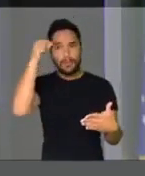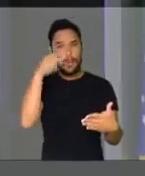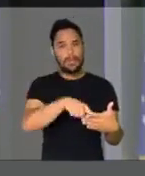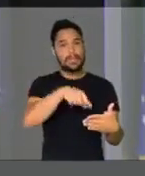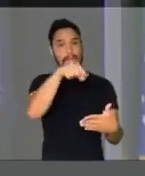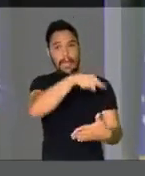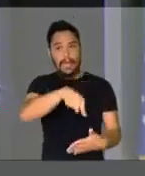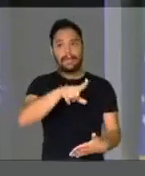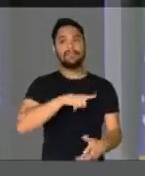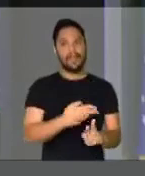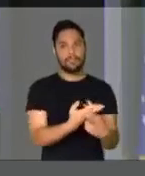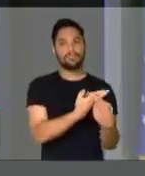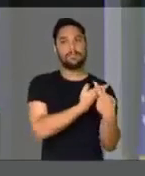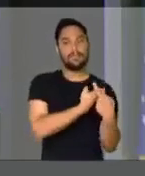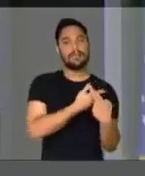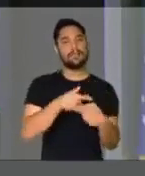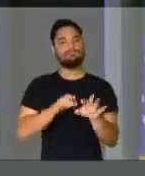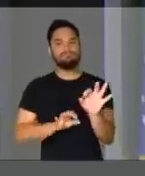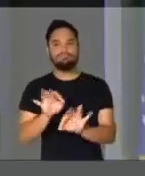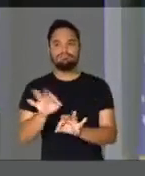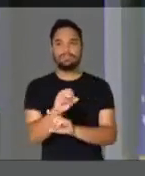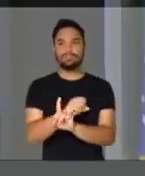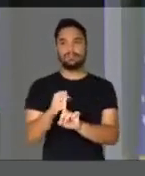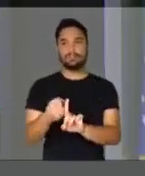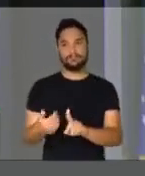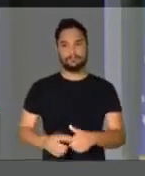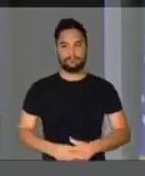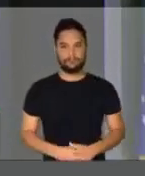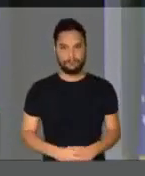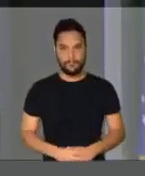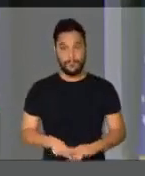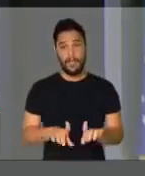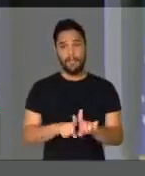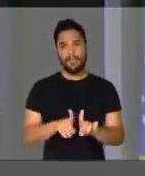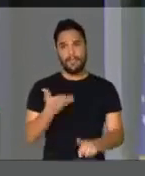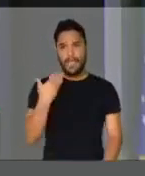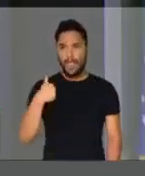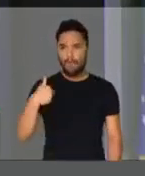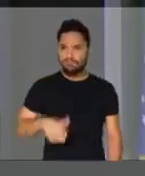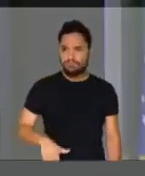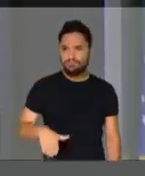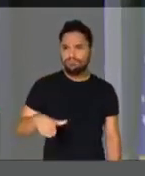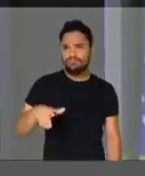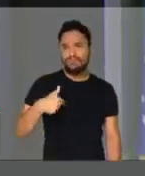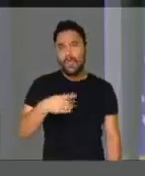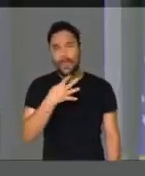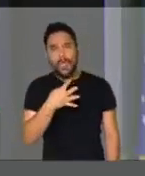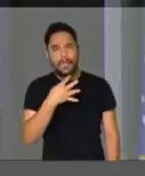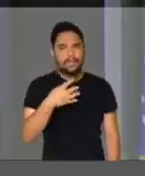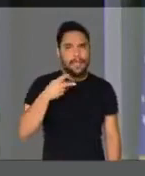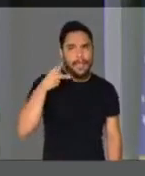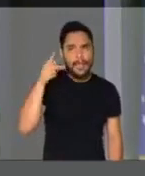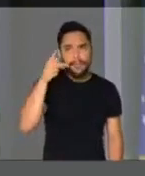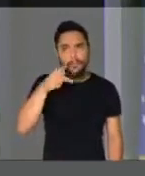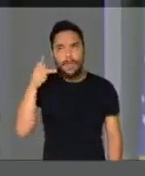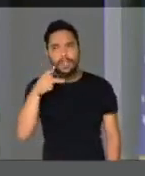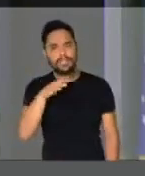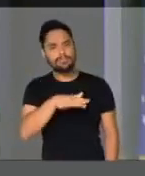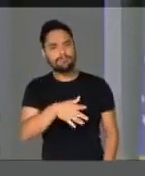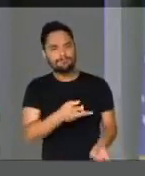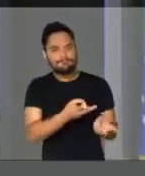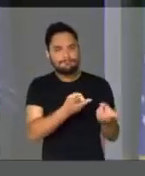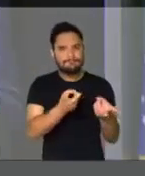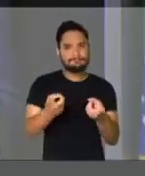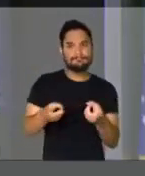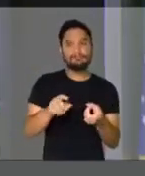política às nossas instituições. Foi vivendo desde criança os bastidores da política, que aprendi que as